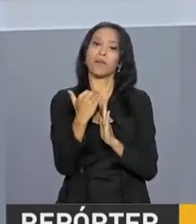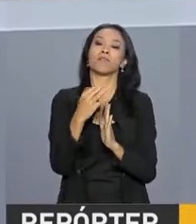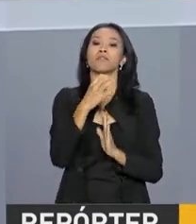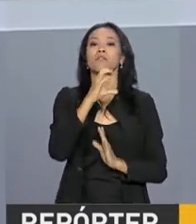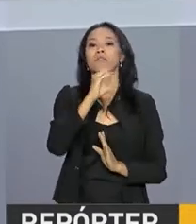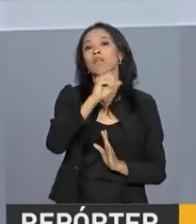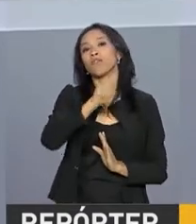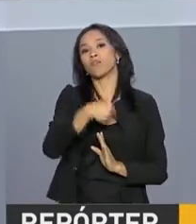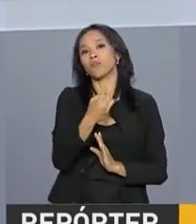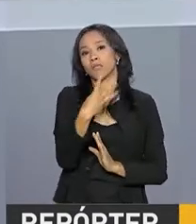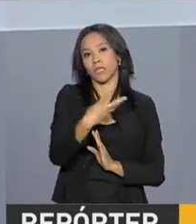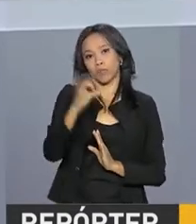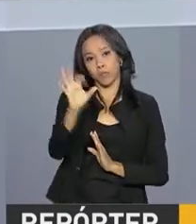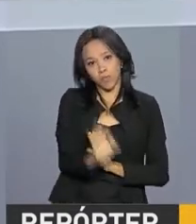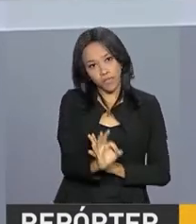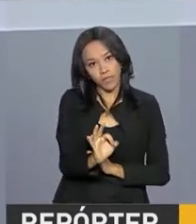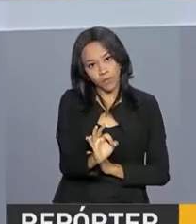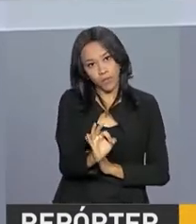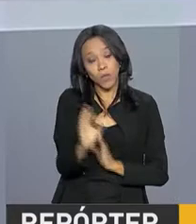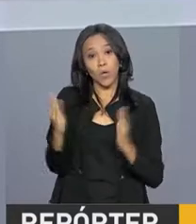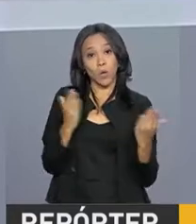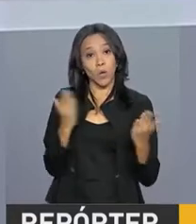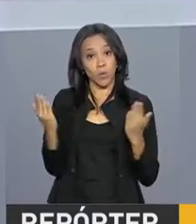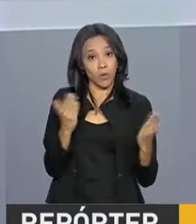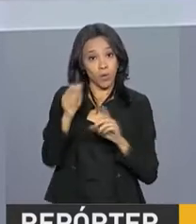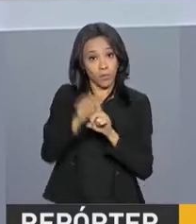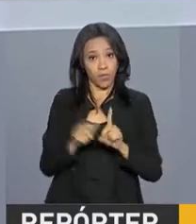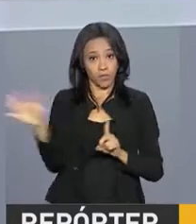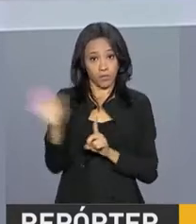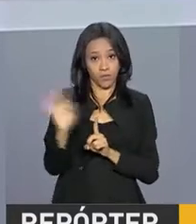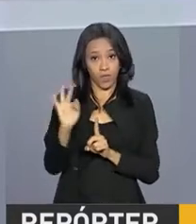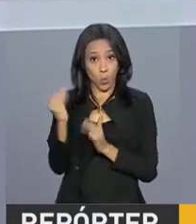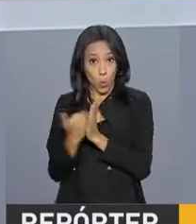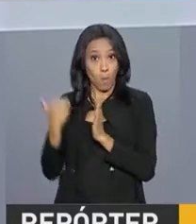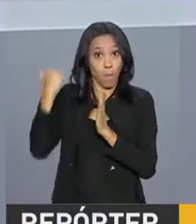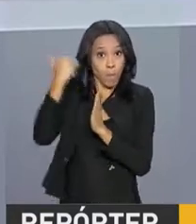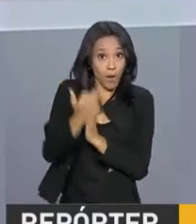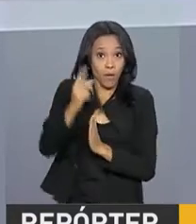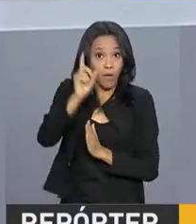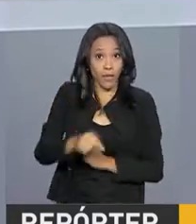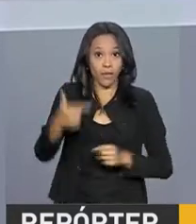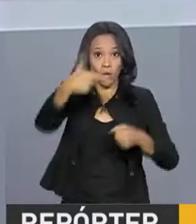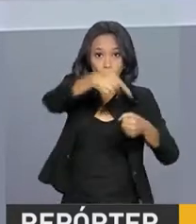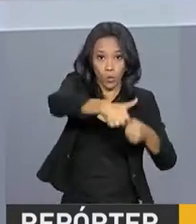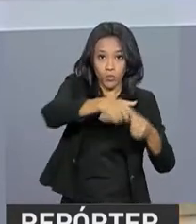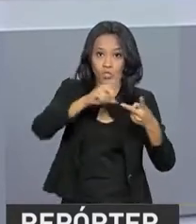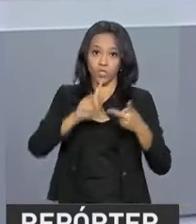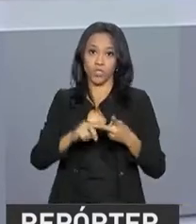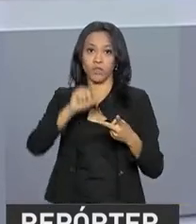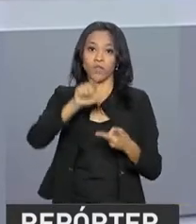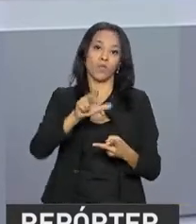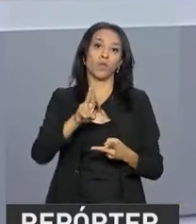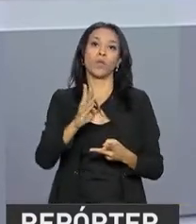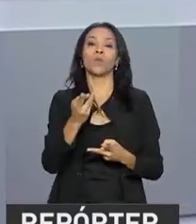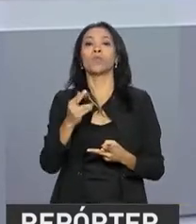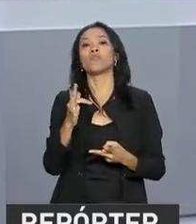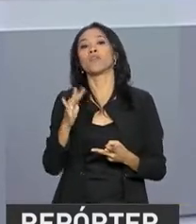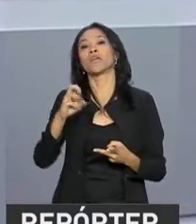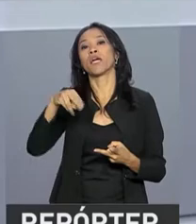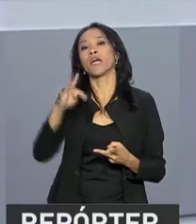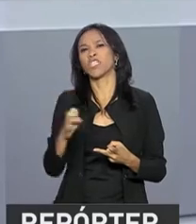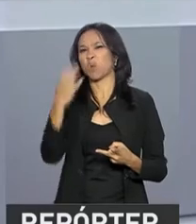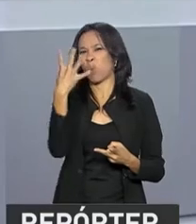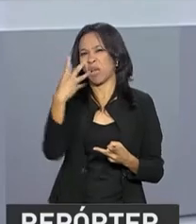0,3 por cento frente a fevereiro o maior avanço foi observado em combustíveis e lubrificantes após quatro meses